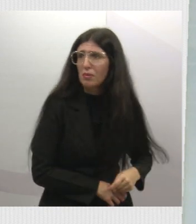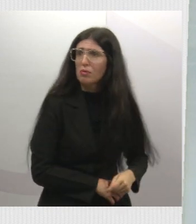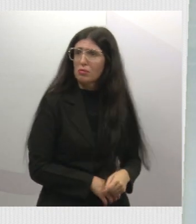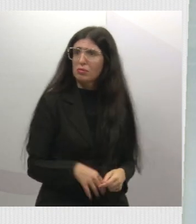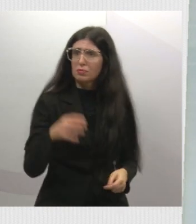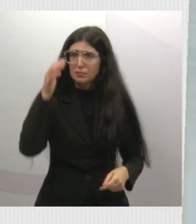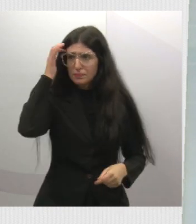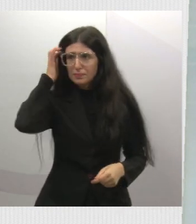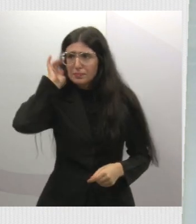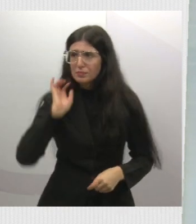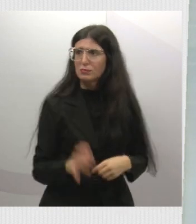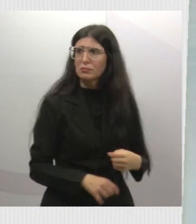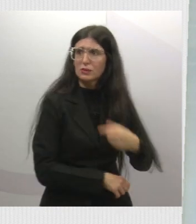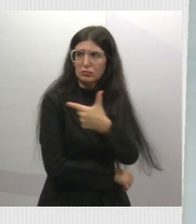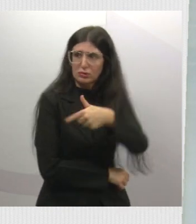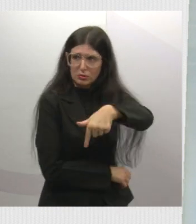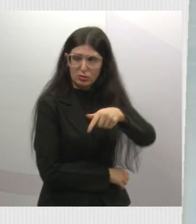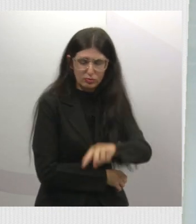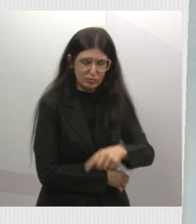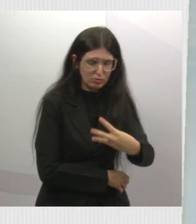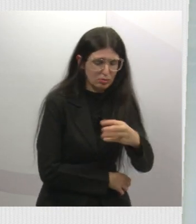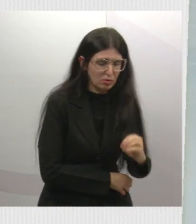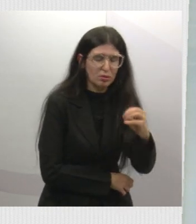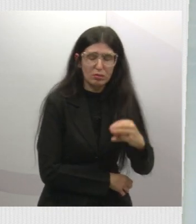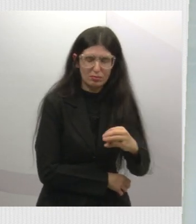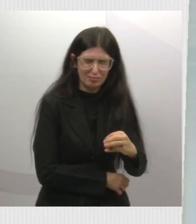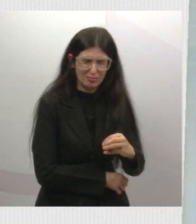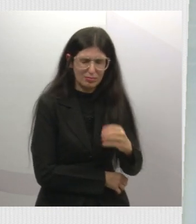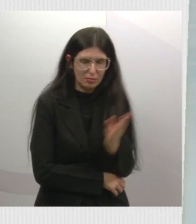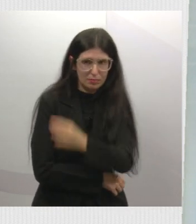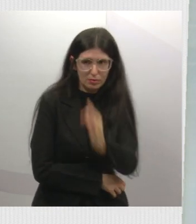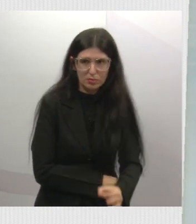27,5%. Gestão ambiental,